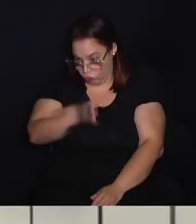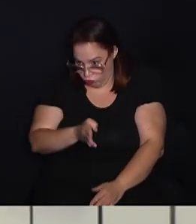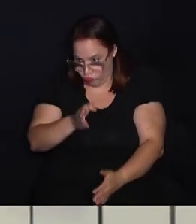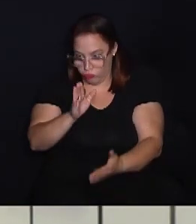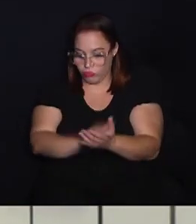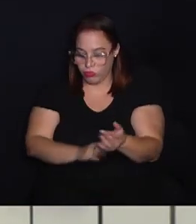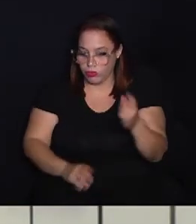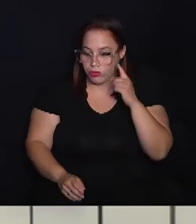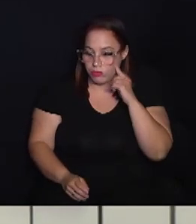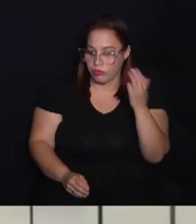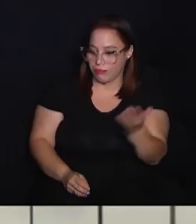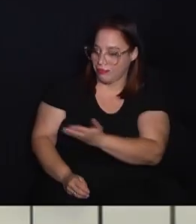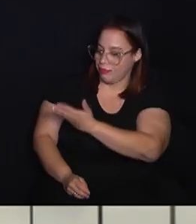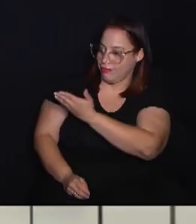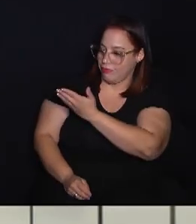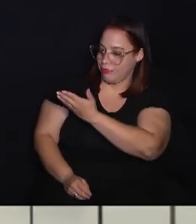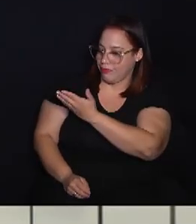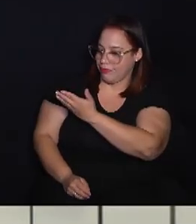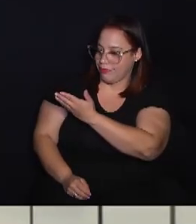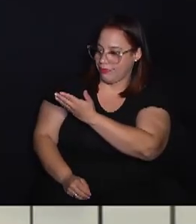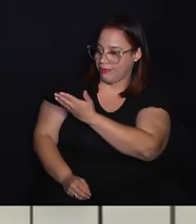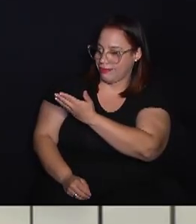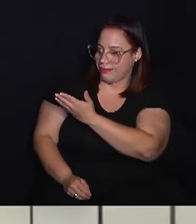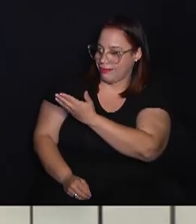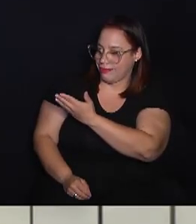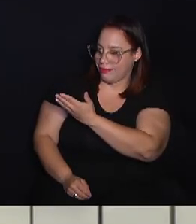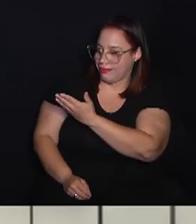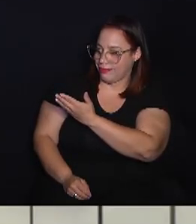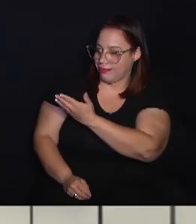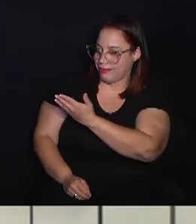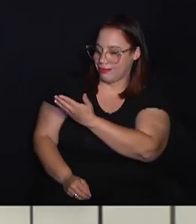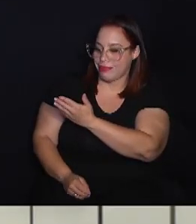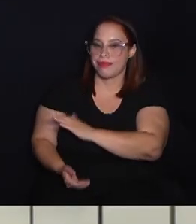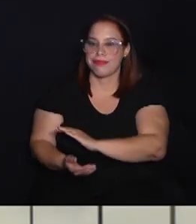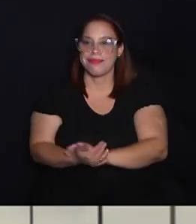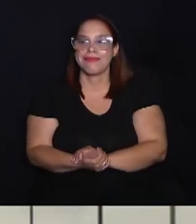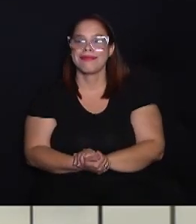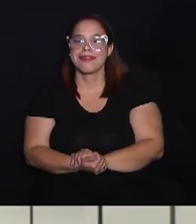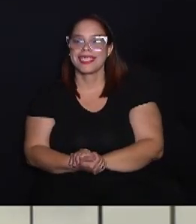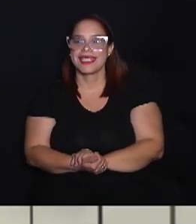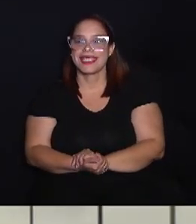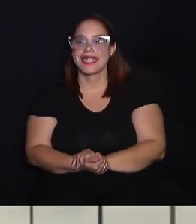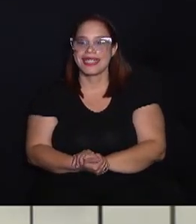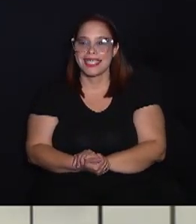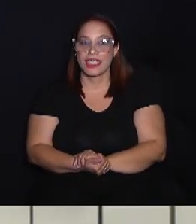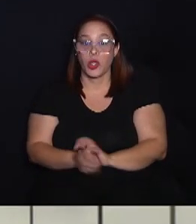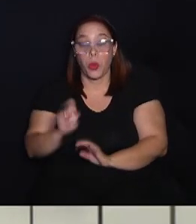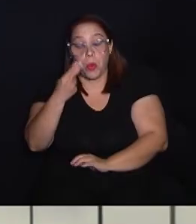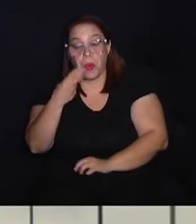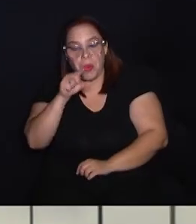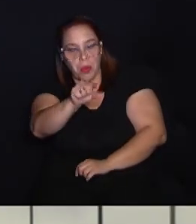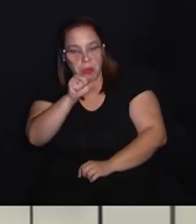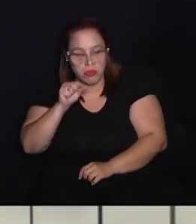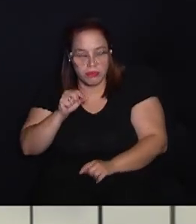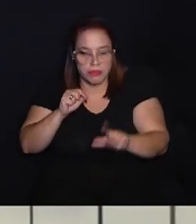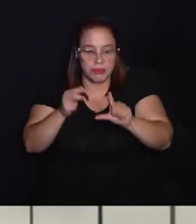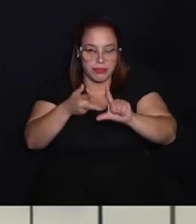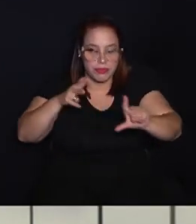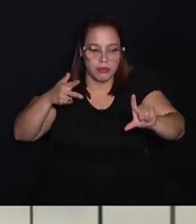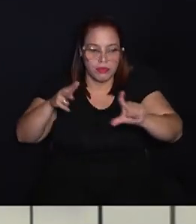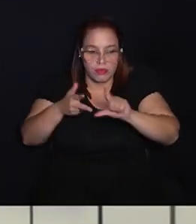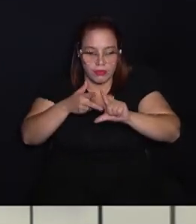2024, pós-eleições municipais. Começa agora o Jornal Câmara Notícia ao vivo, meio-dia mais 2 minutos.